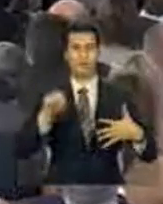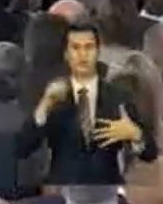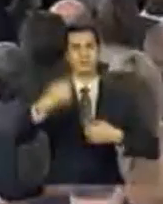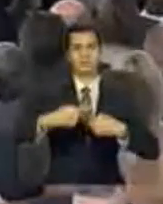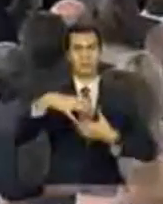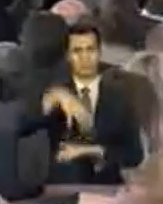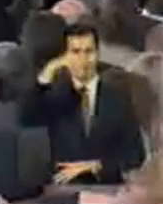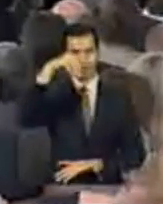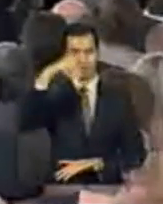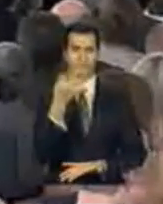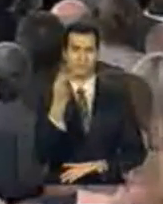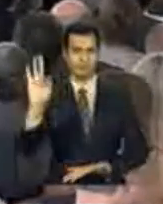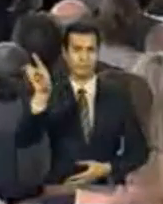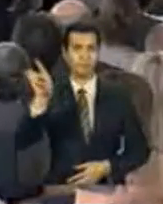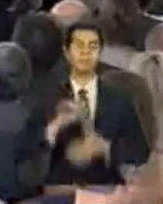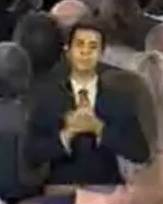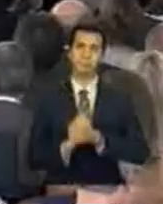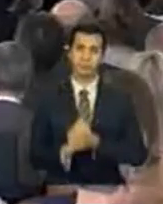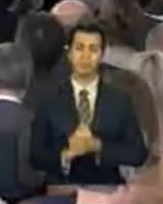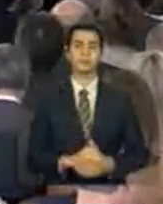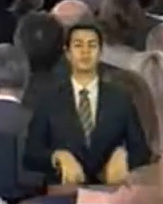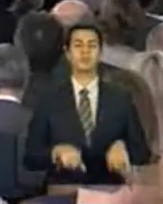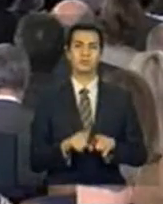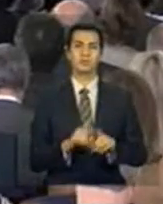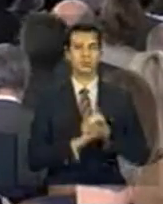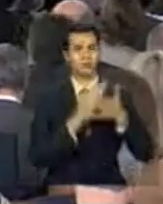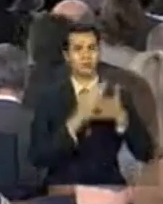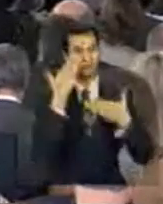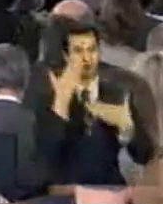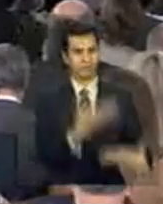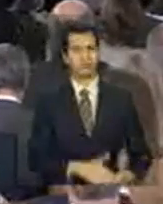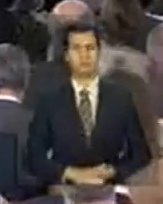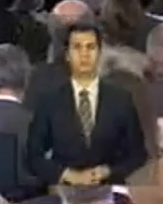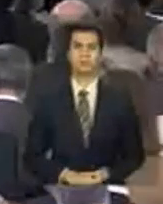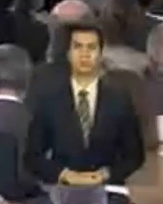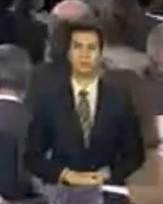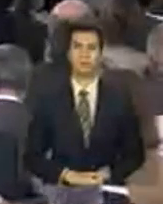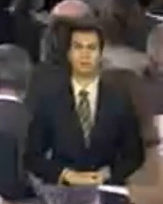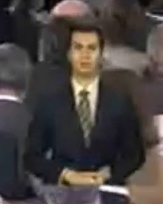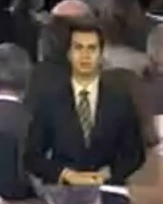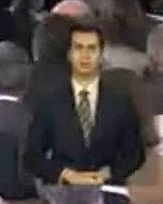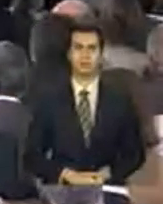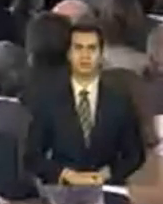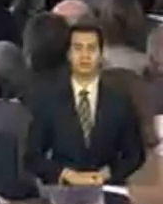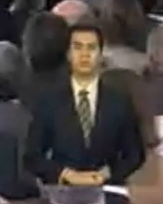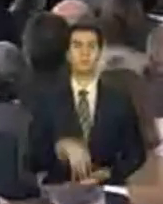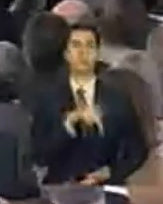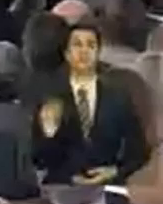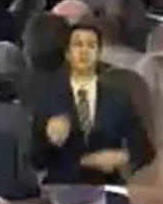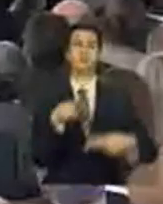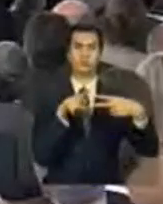Queria também agradecer aqui a dois professores